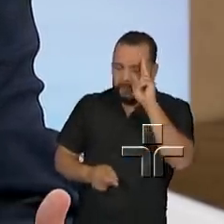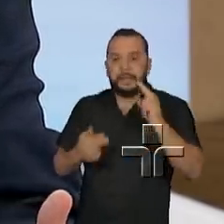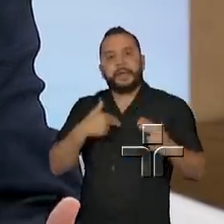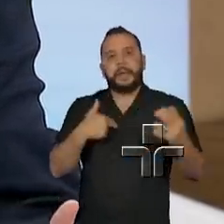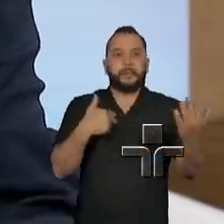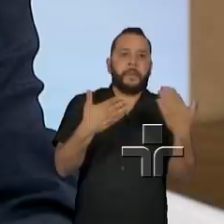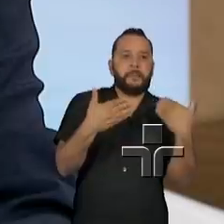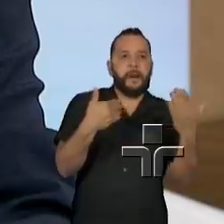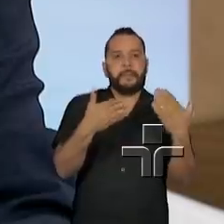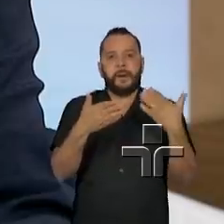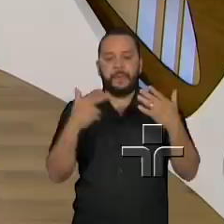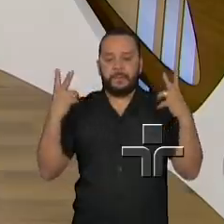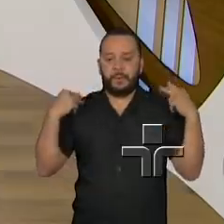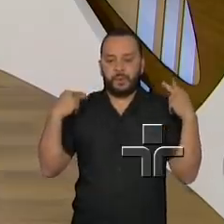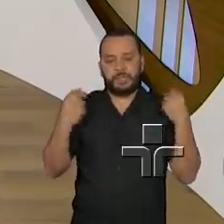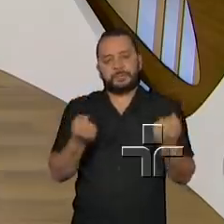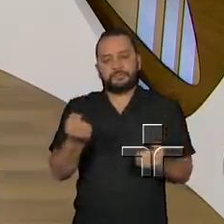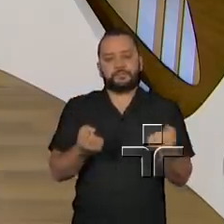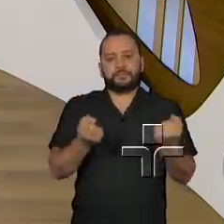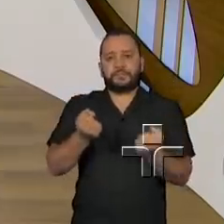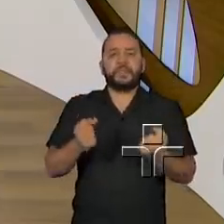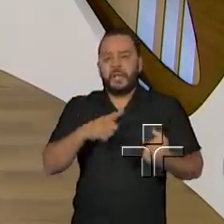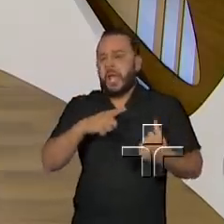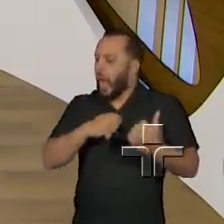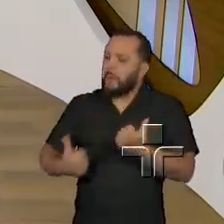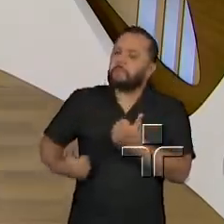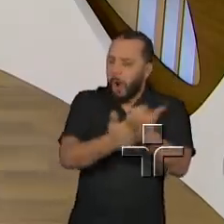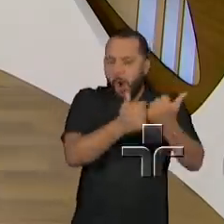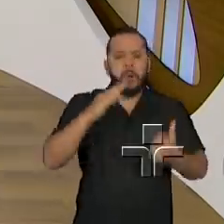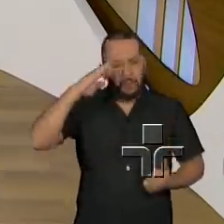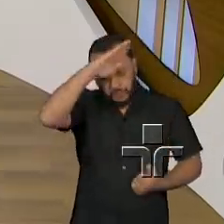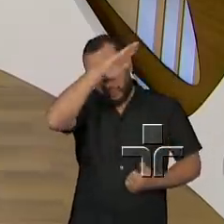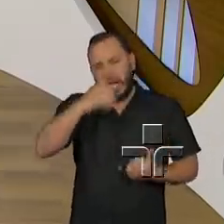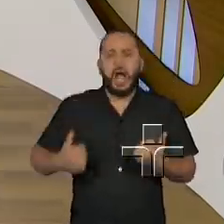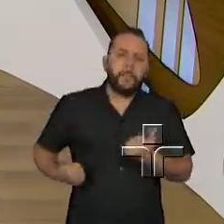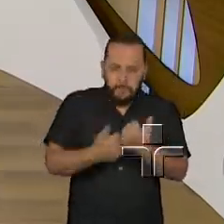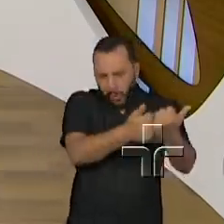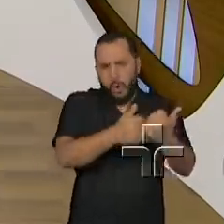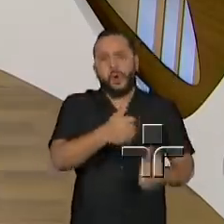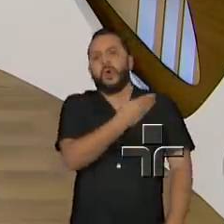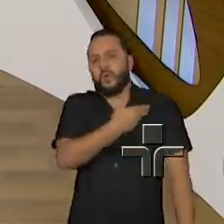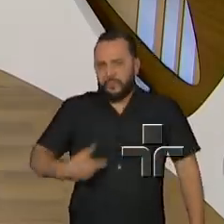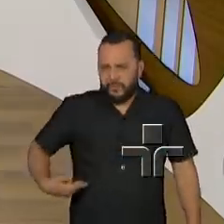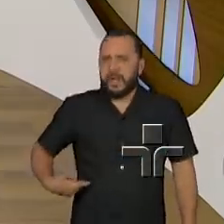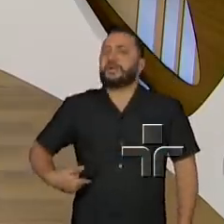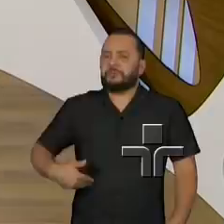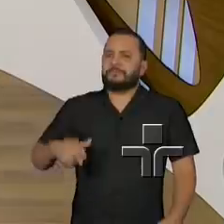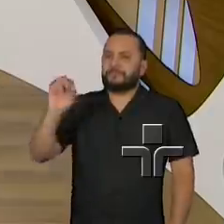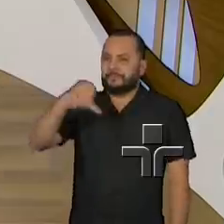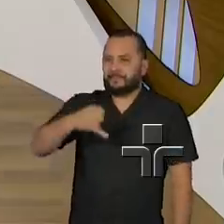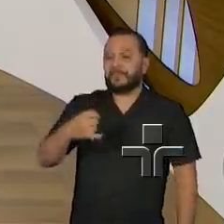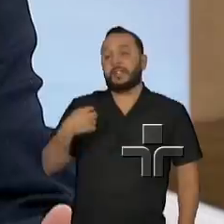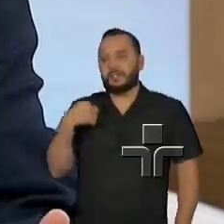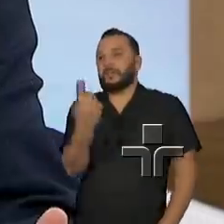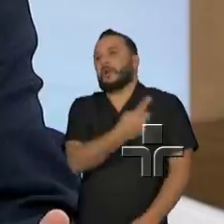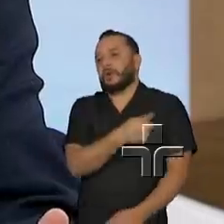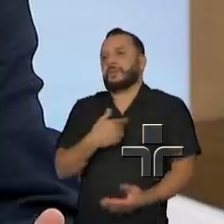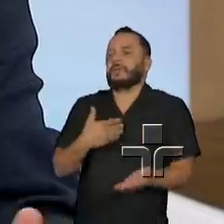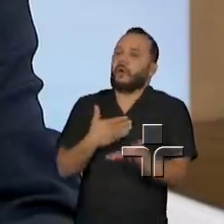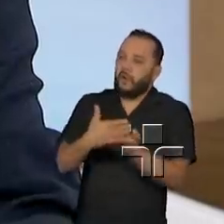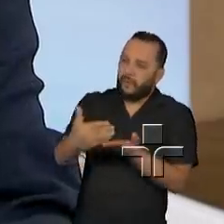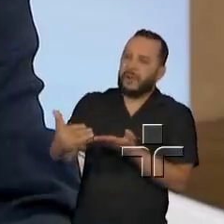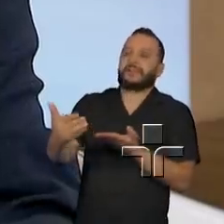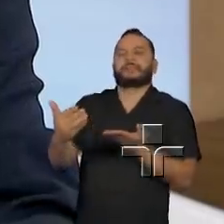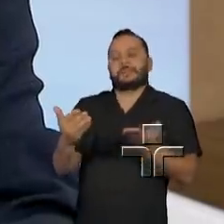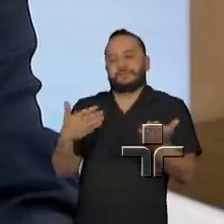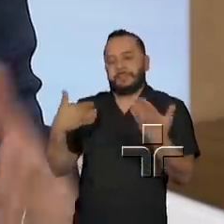eu encontro pessoas que estão apoiando o atual governo e que têm uma opinião, a princípio, favorável. E aí a gente começa a conversar sobre o que está